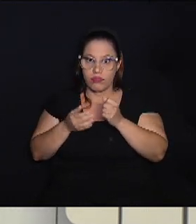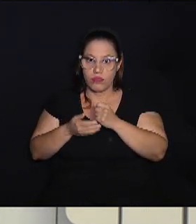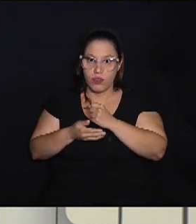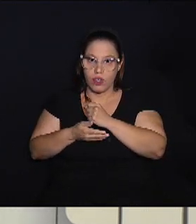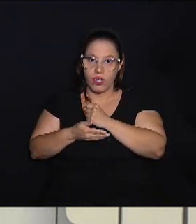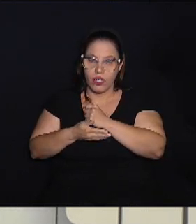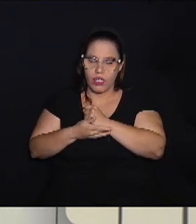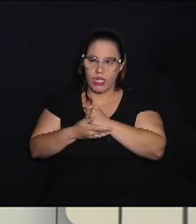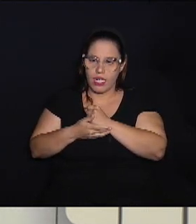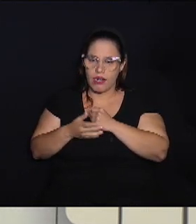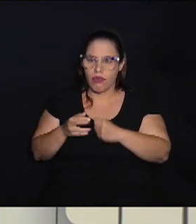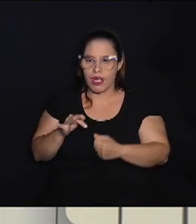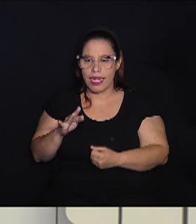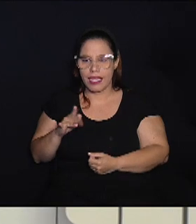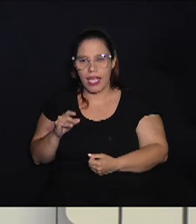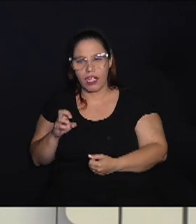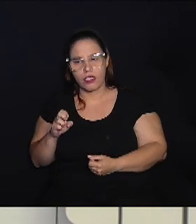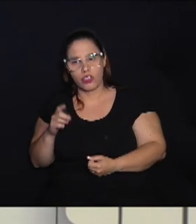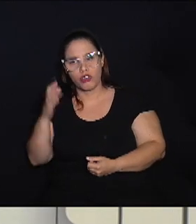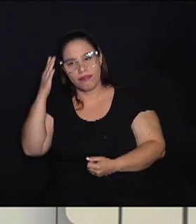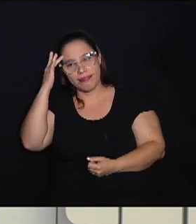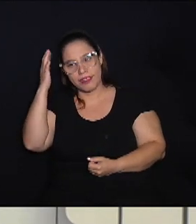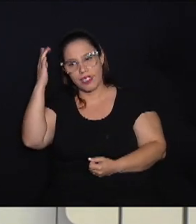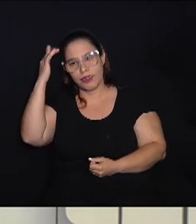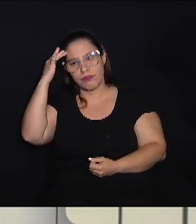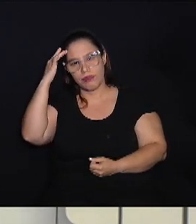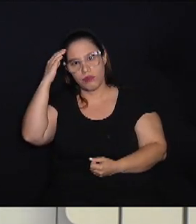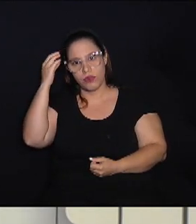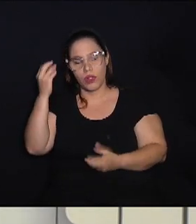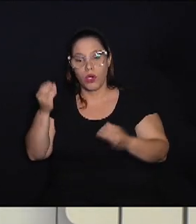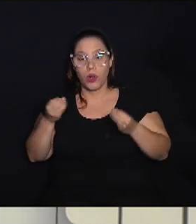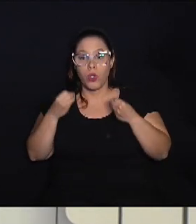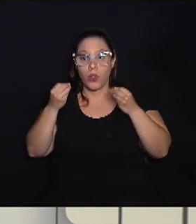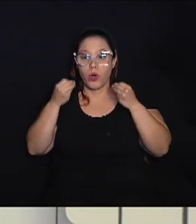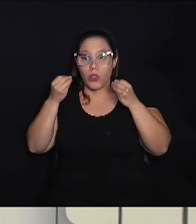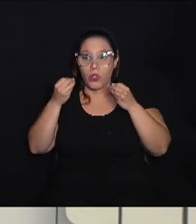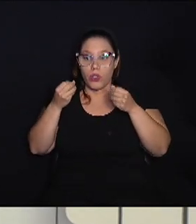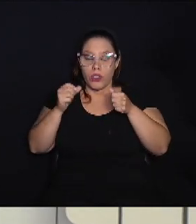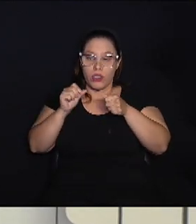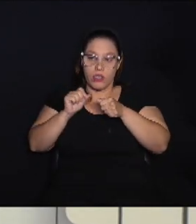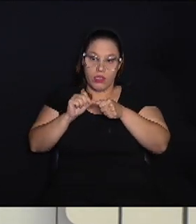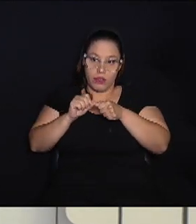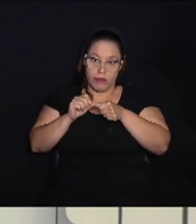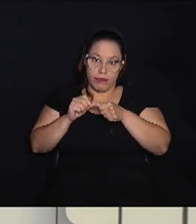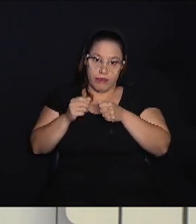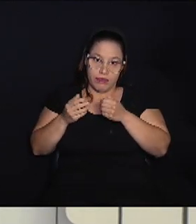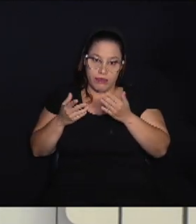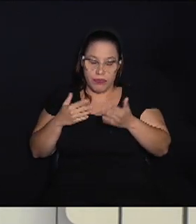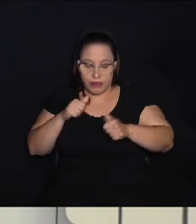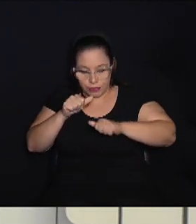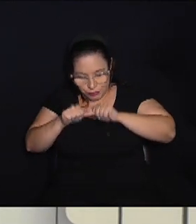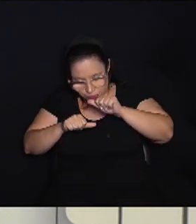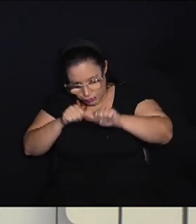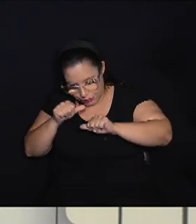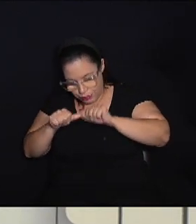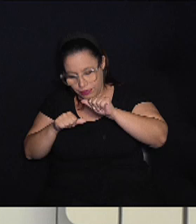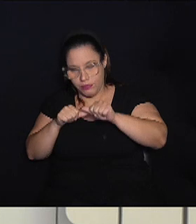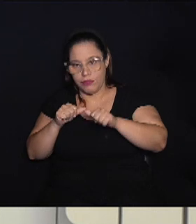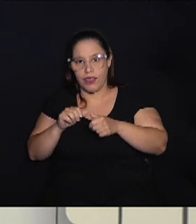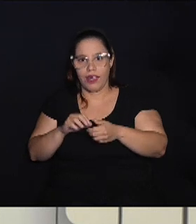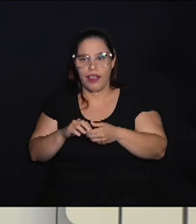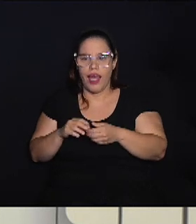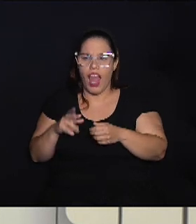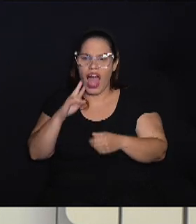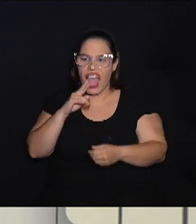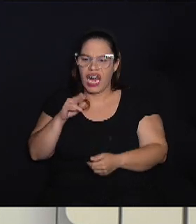senso estético e da imaginação, como formas de detectar, analisar e transformar a